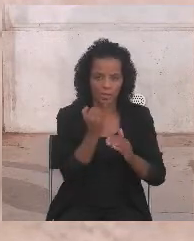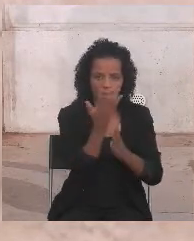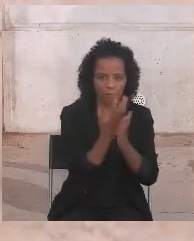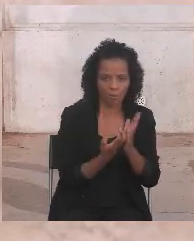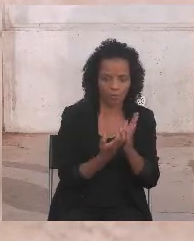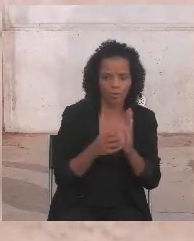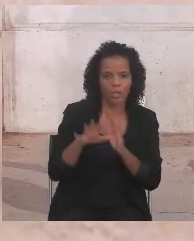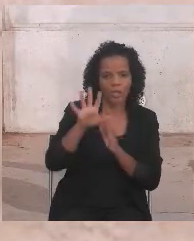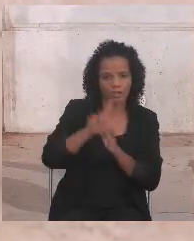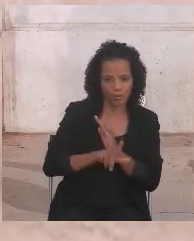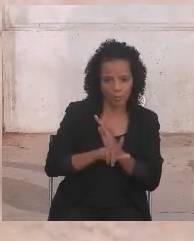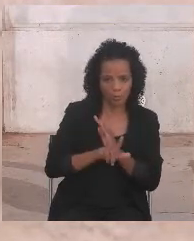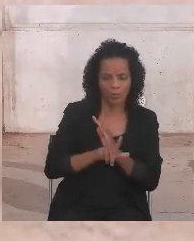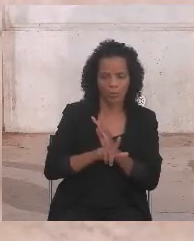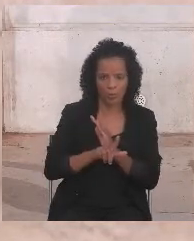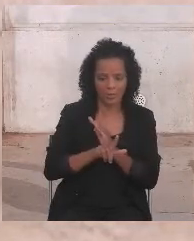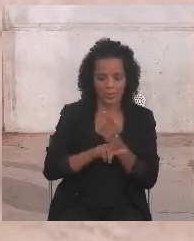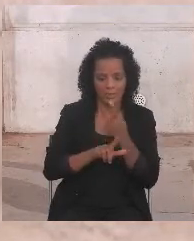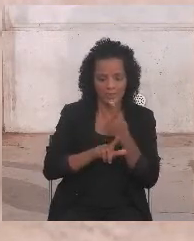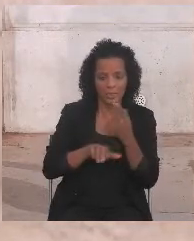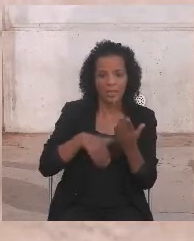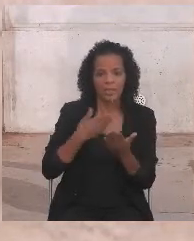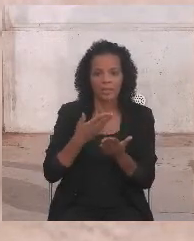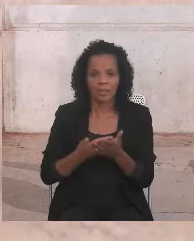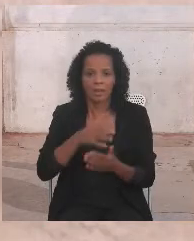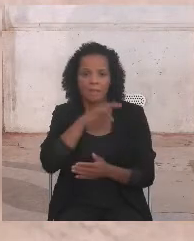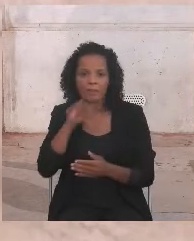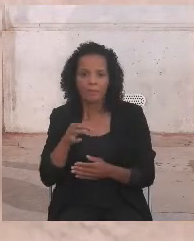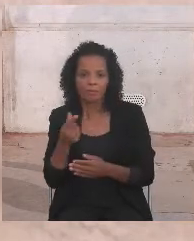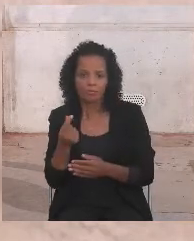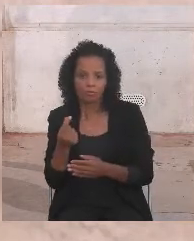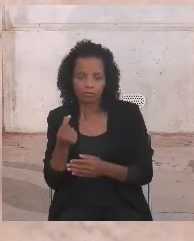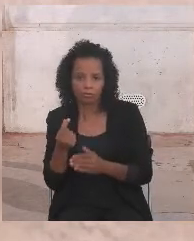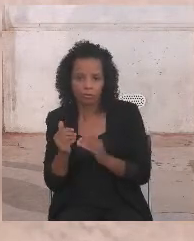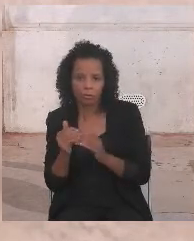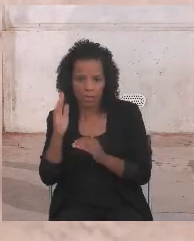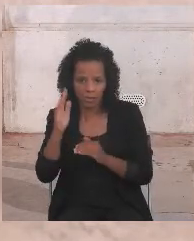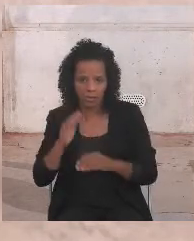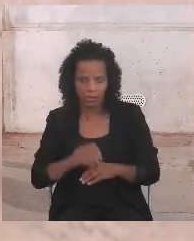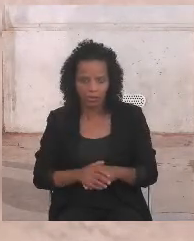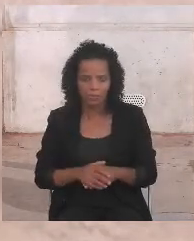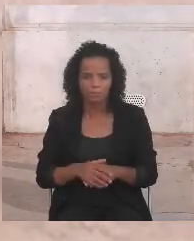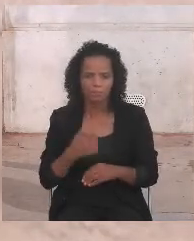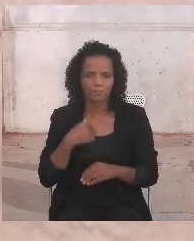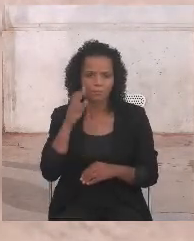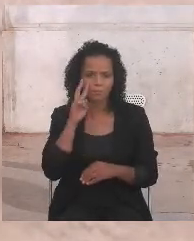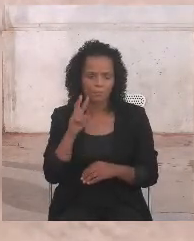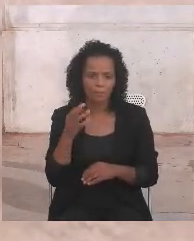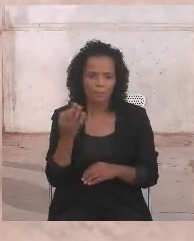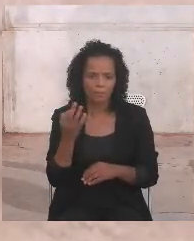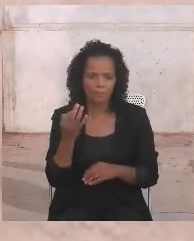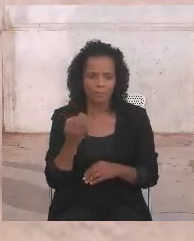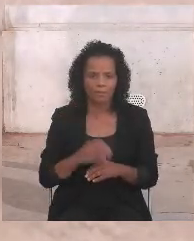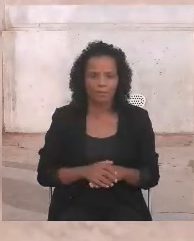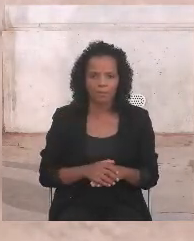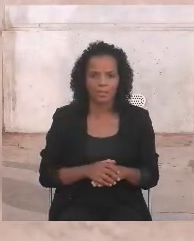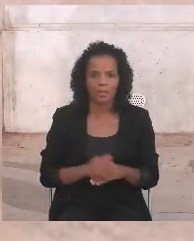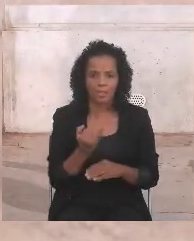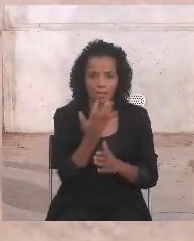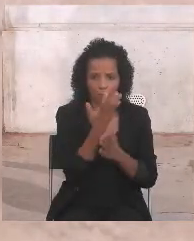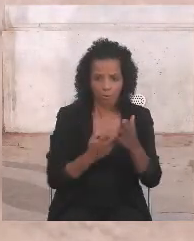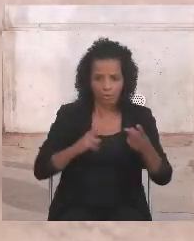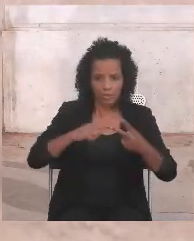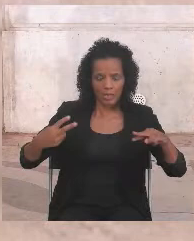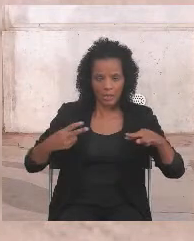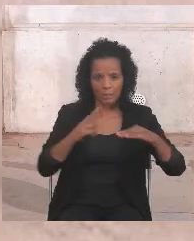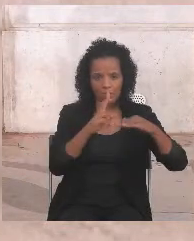em Lisboa, que darão mais liquidez às famílias. Eu vejo a redução de impostos municipais